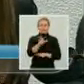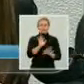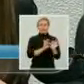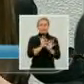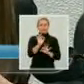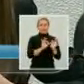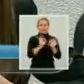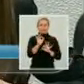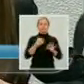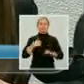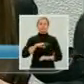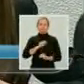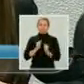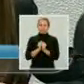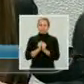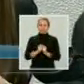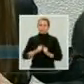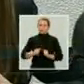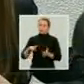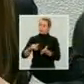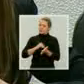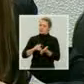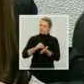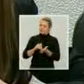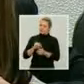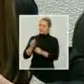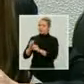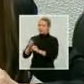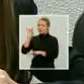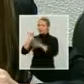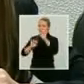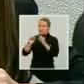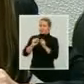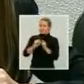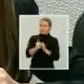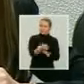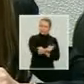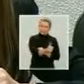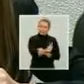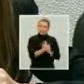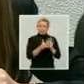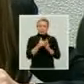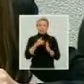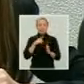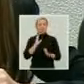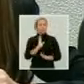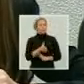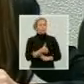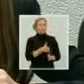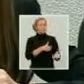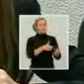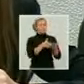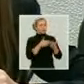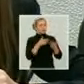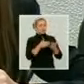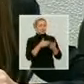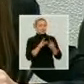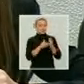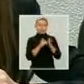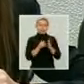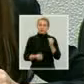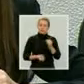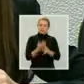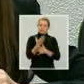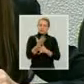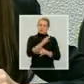aonde que a Secretaria de Educação Especial faz análise do que está previsto na demanda, do que vai ser produzido pelo